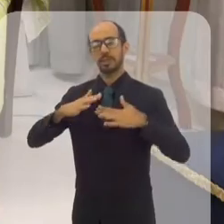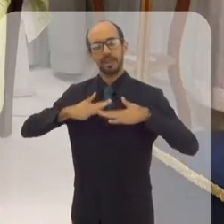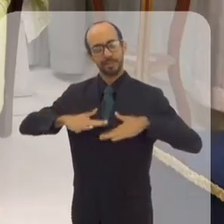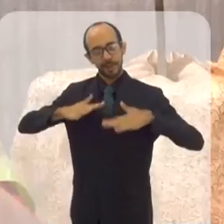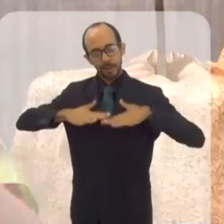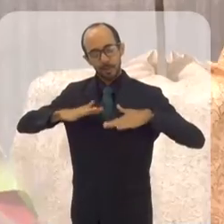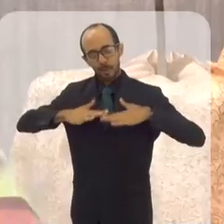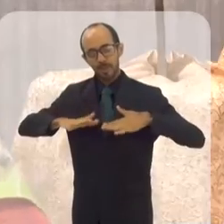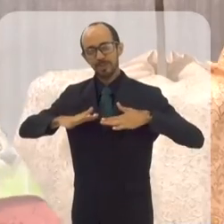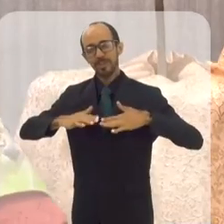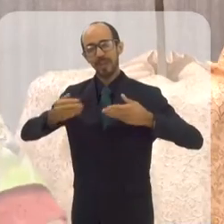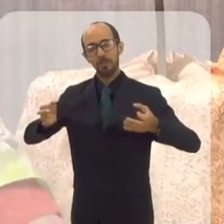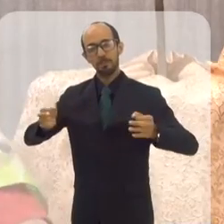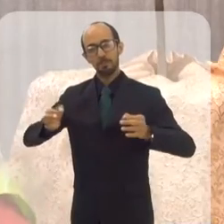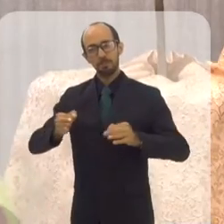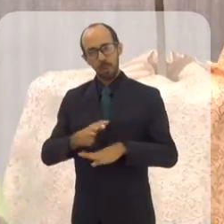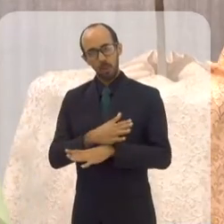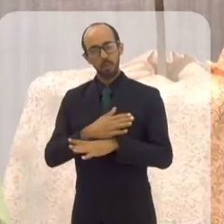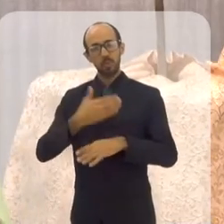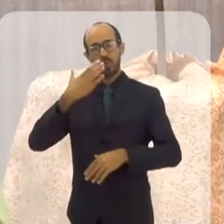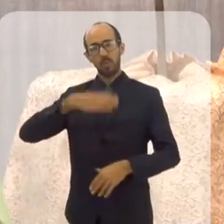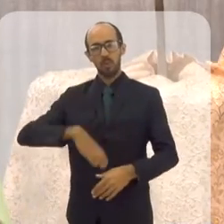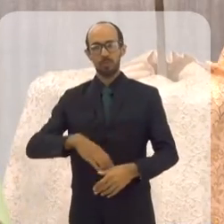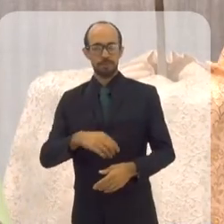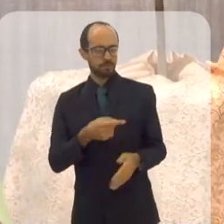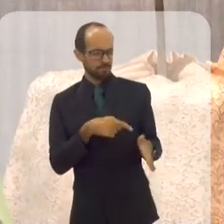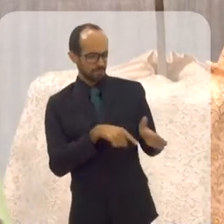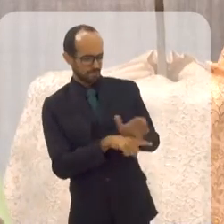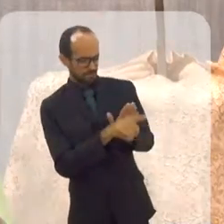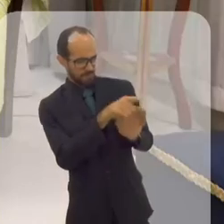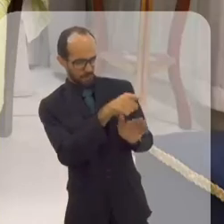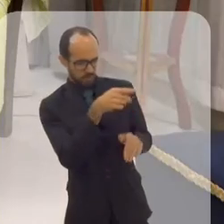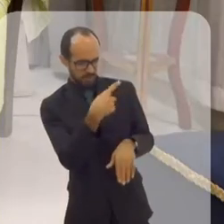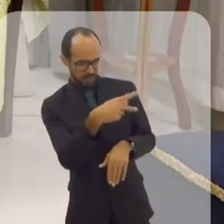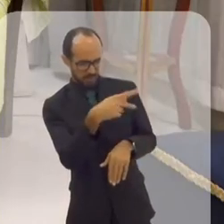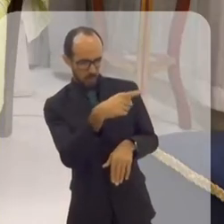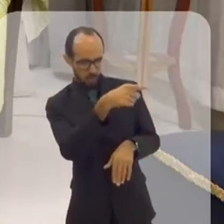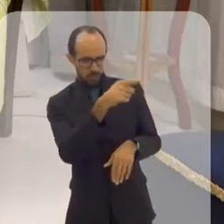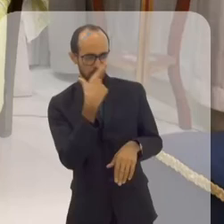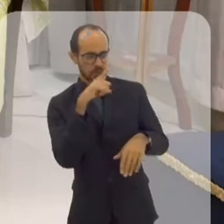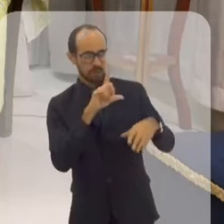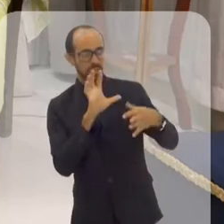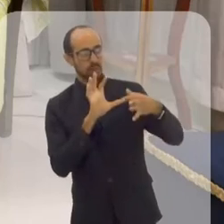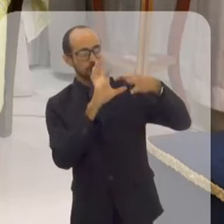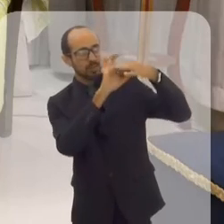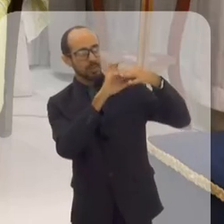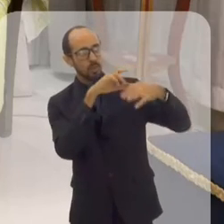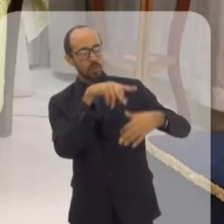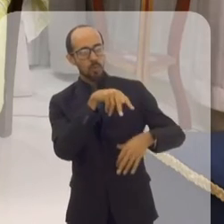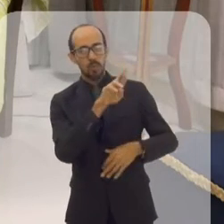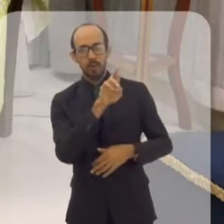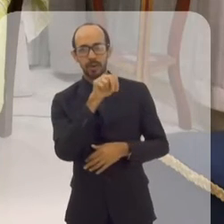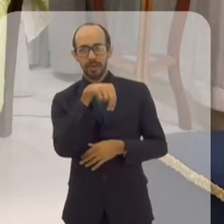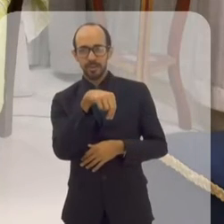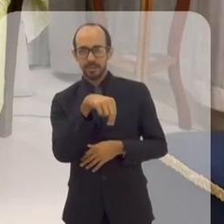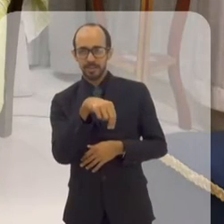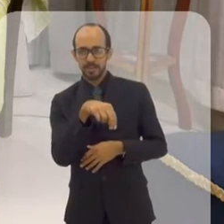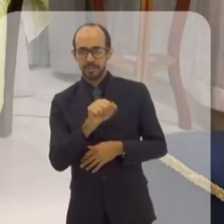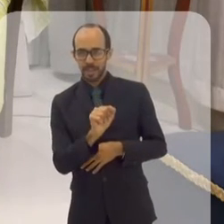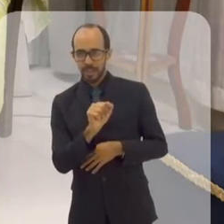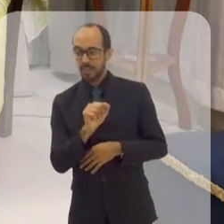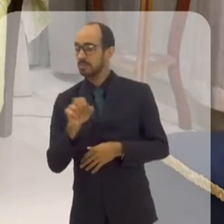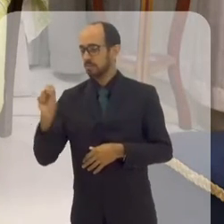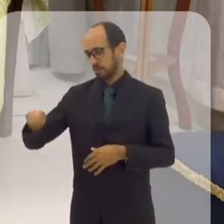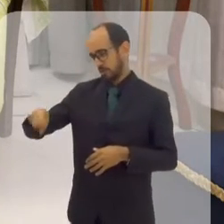tranquilo você tá com corpo pronto para tudo que você vai fazer durante o dia no seu caso você se conecta com Cristina sim com Christian